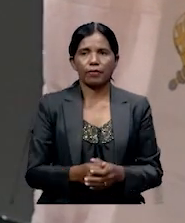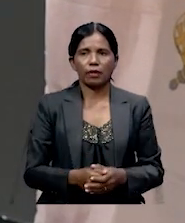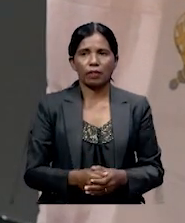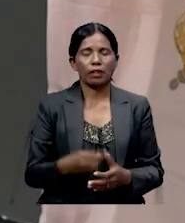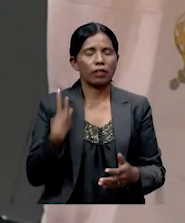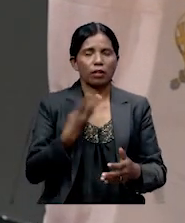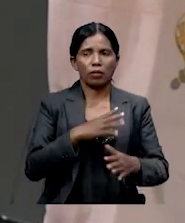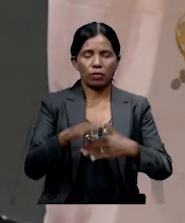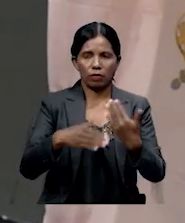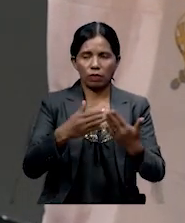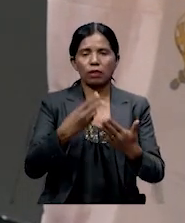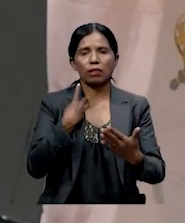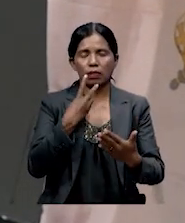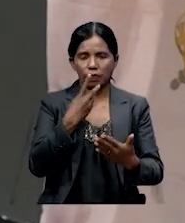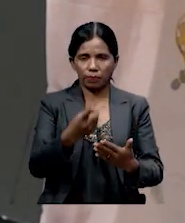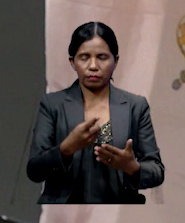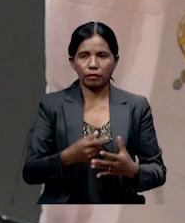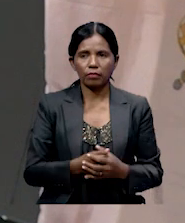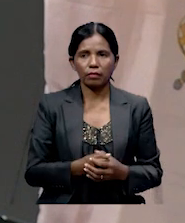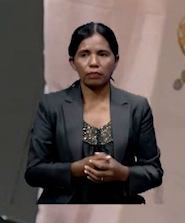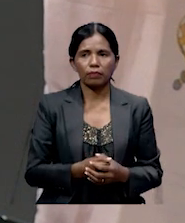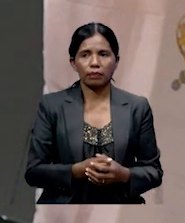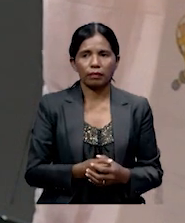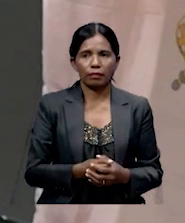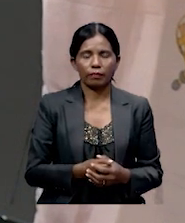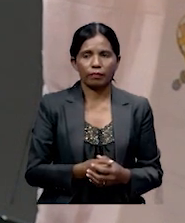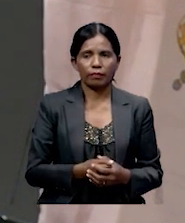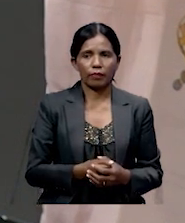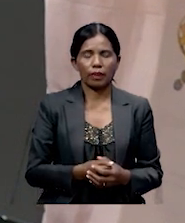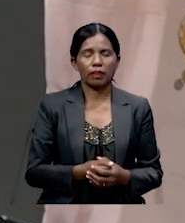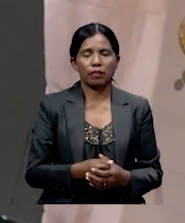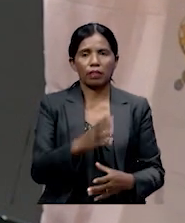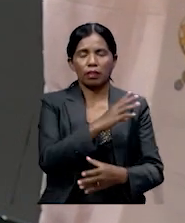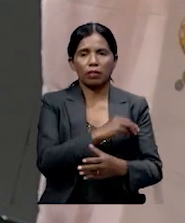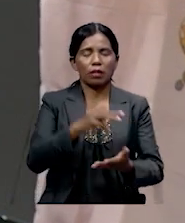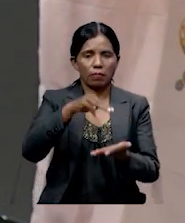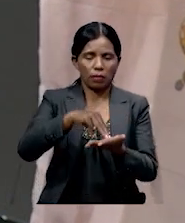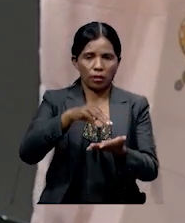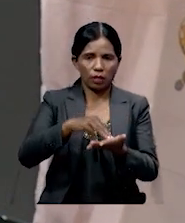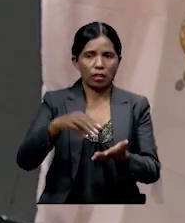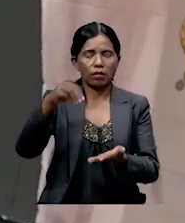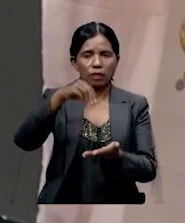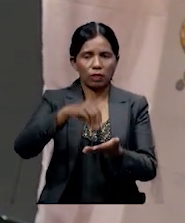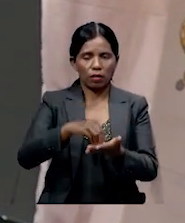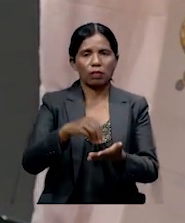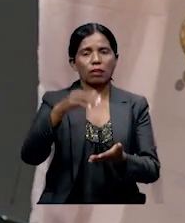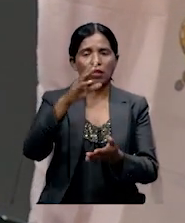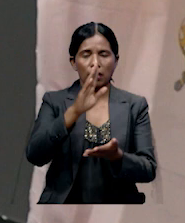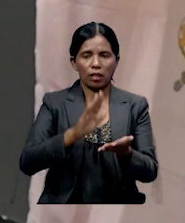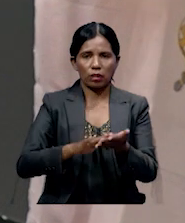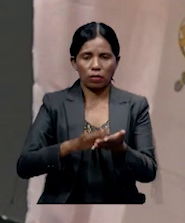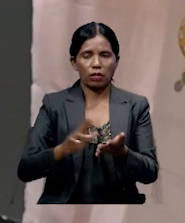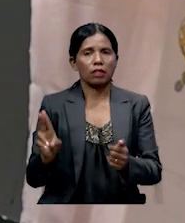o Papa reiterou que aquele já não é apenas uma oportunidade, mas